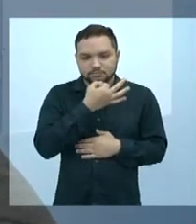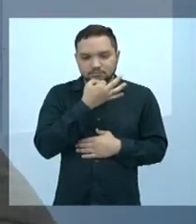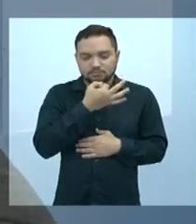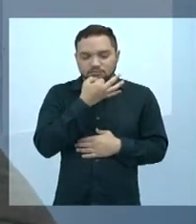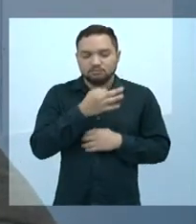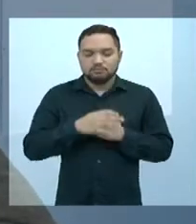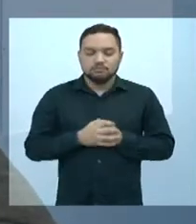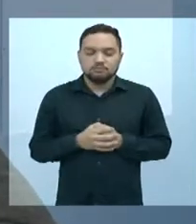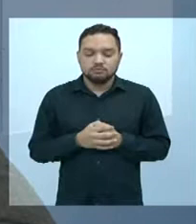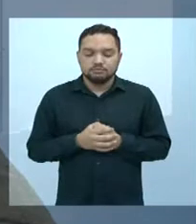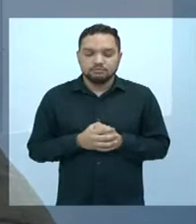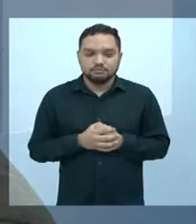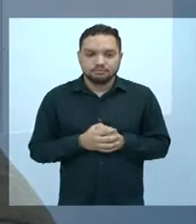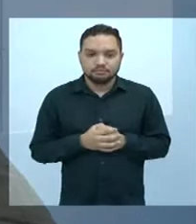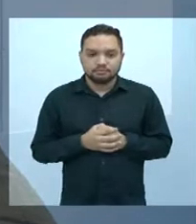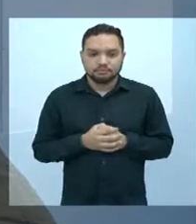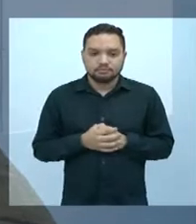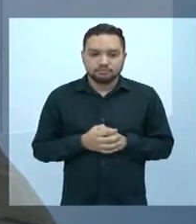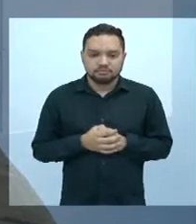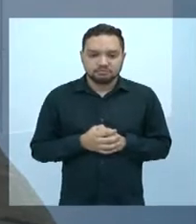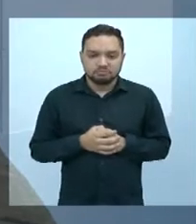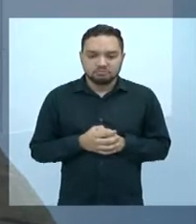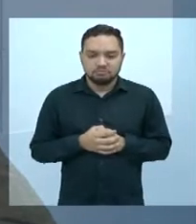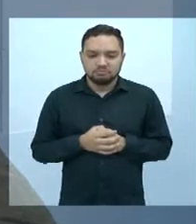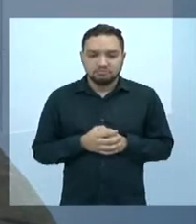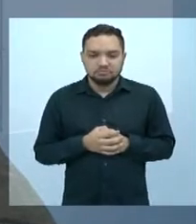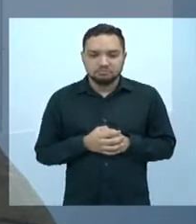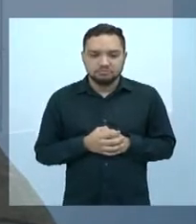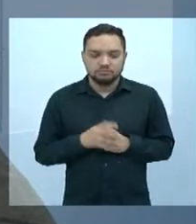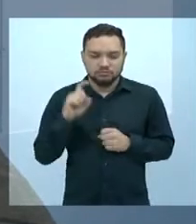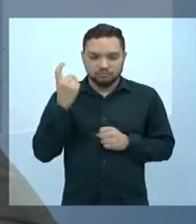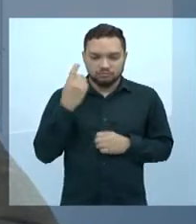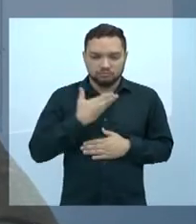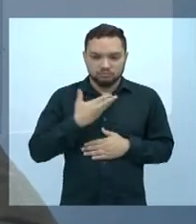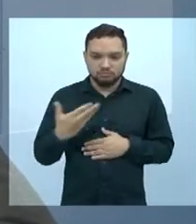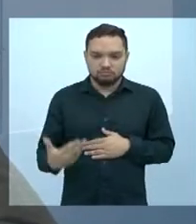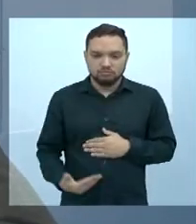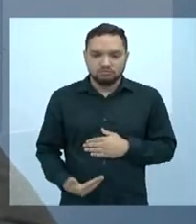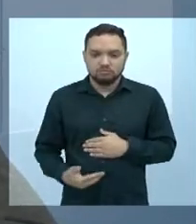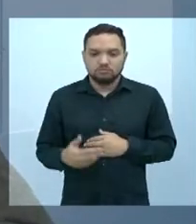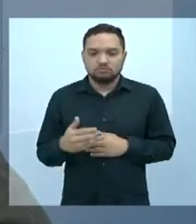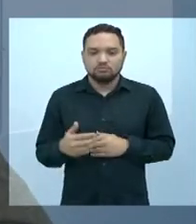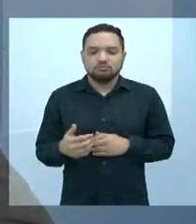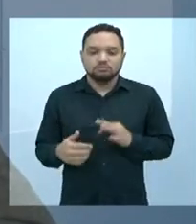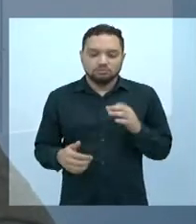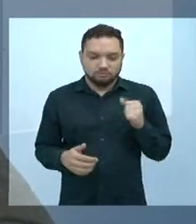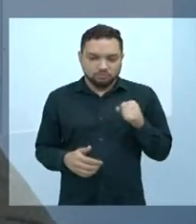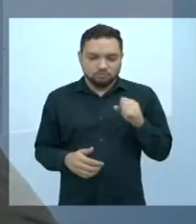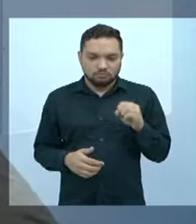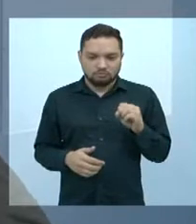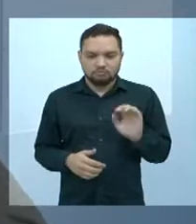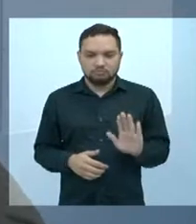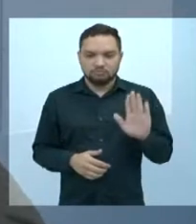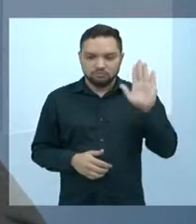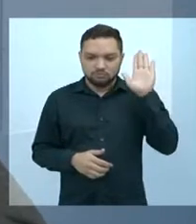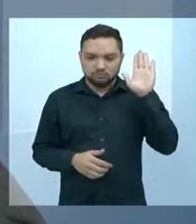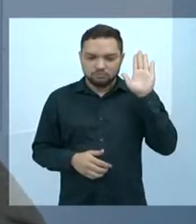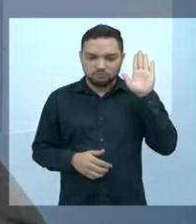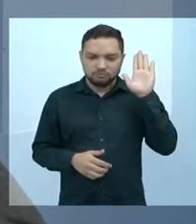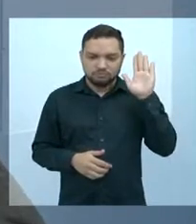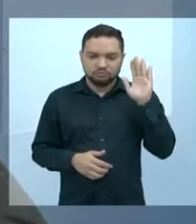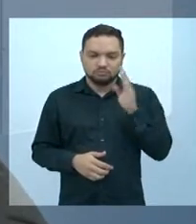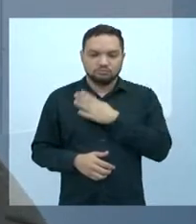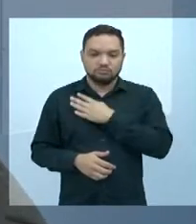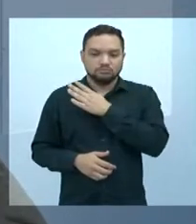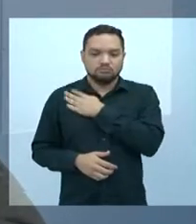antecipando o que você me perguntar, eu não acredito que o ex-governador e hoje senador Tasso Gereissati lançou a candidatura do general